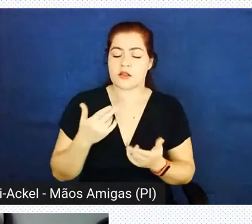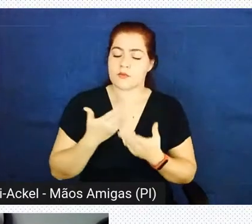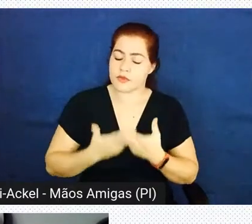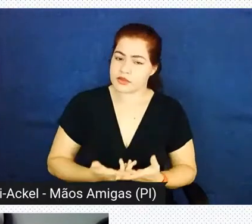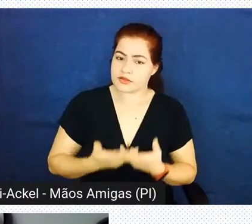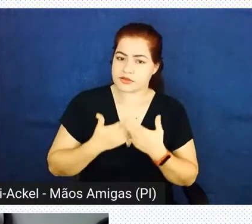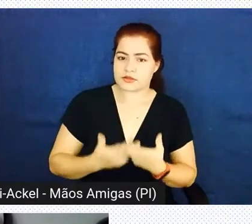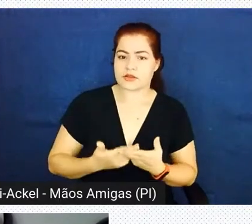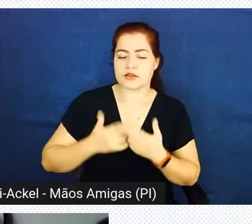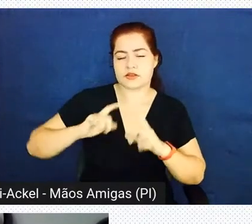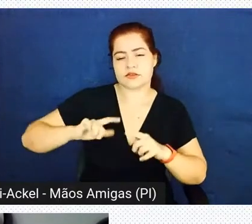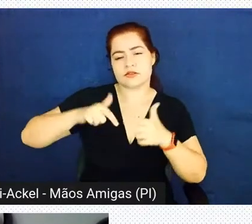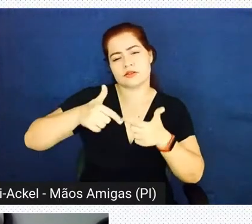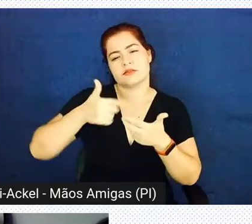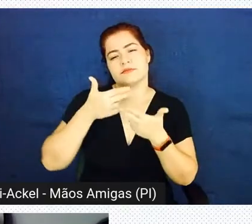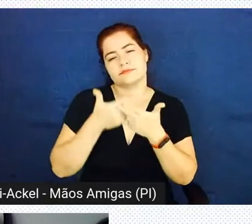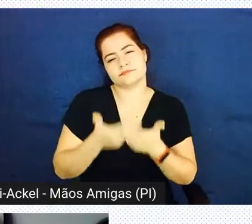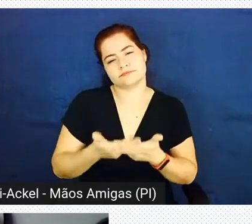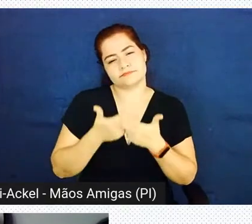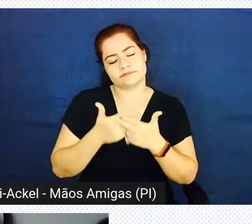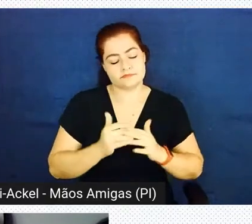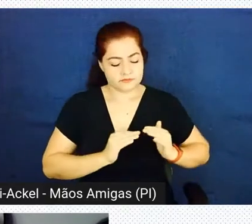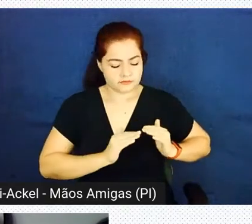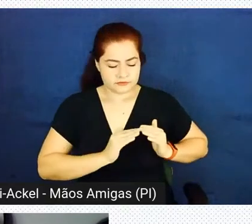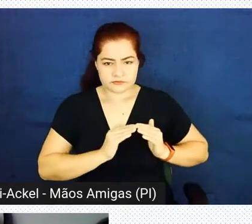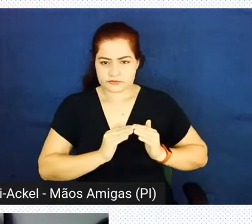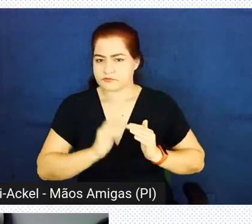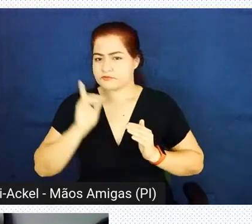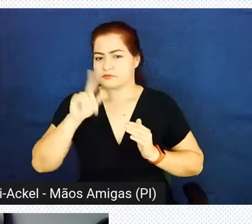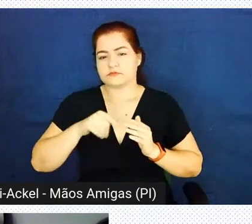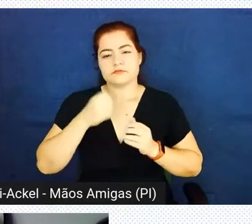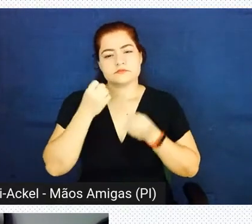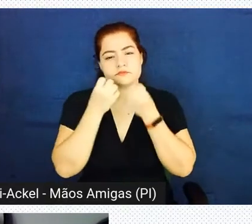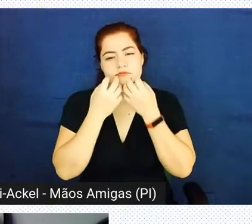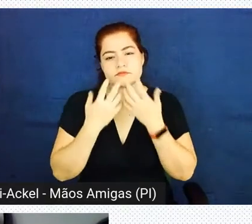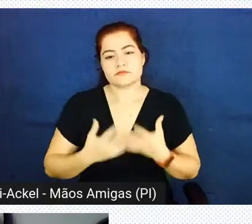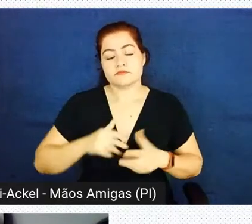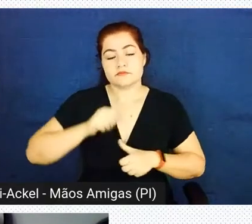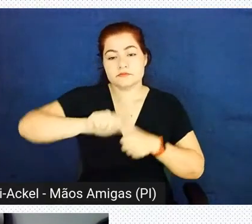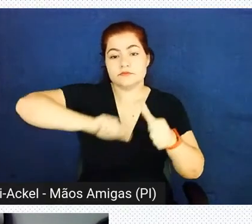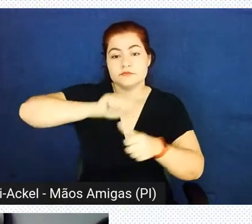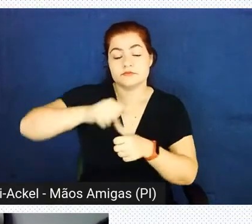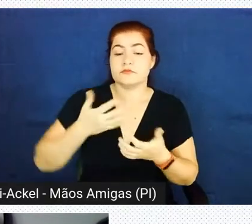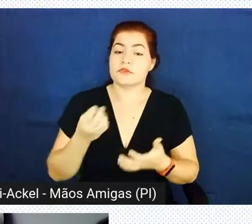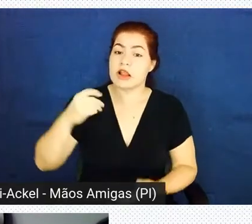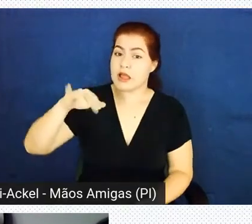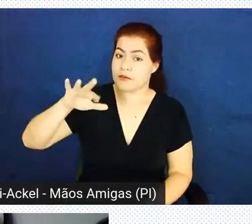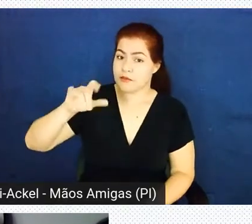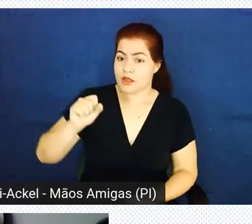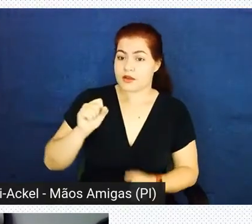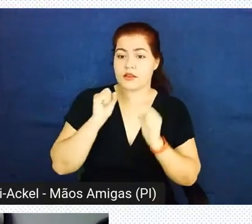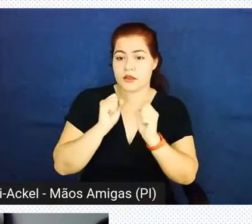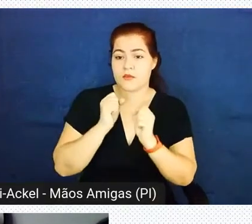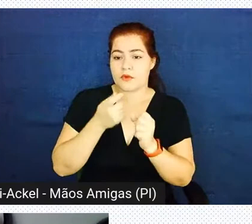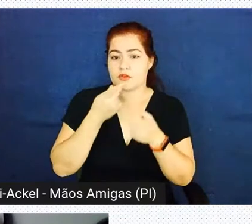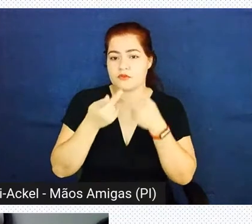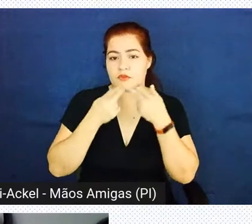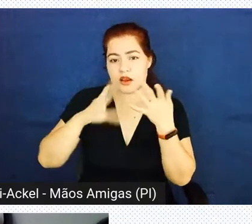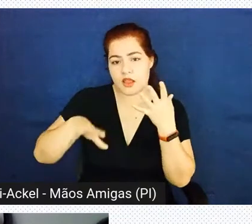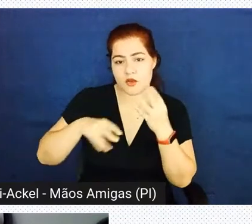bendito cadinho renovador é o lar. Eu quero abrir para ti, Maria, para a gente comentar aqui um